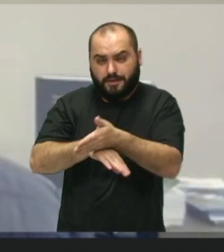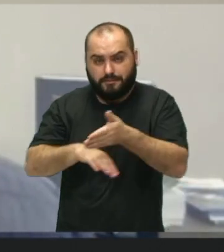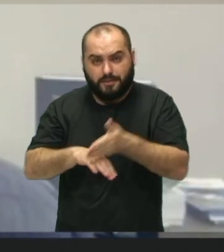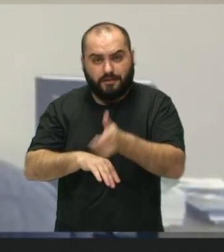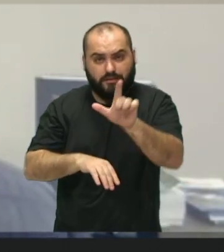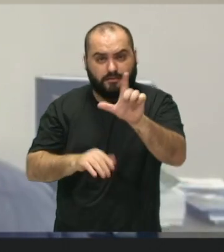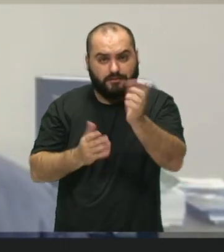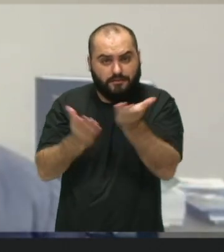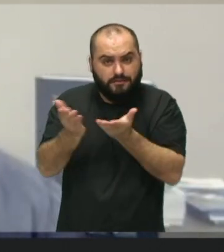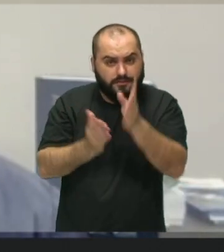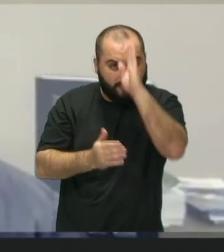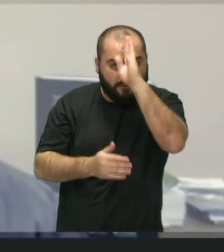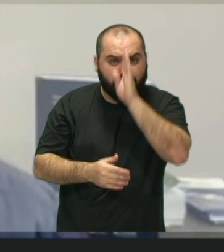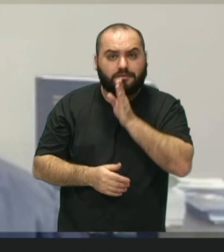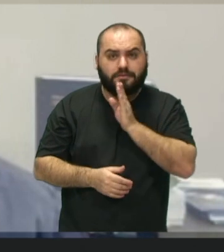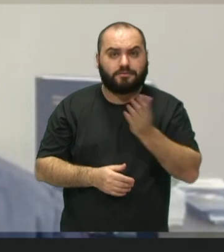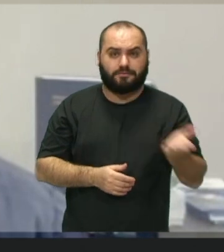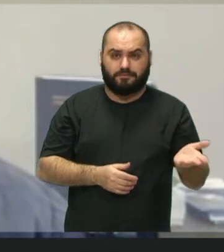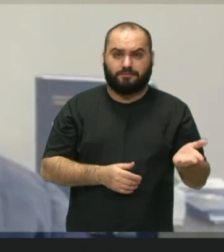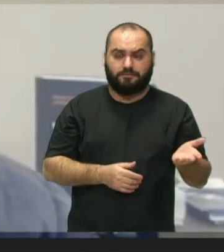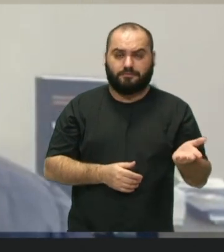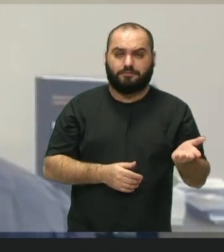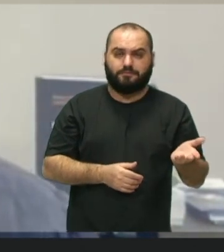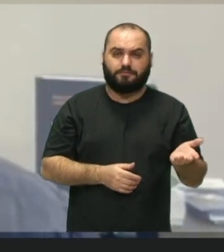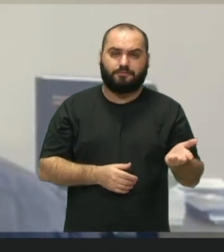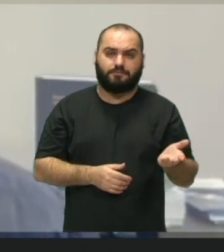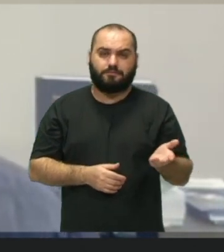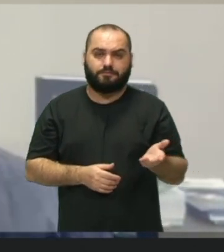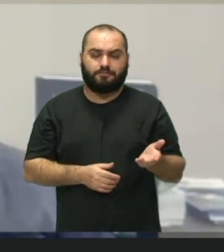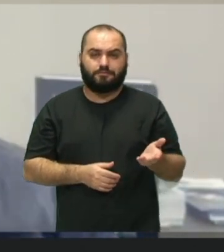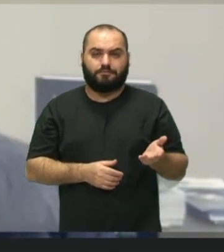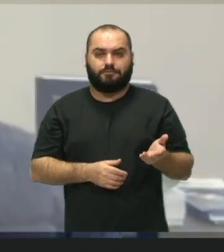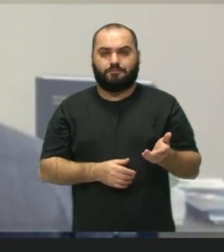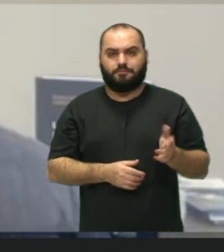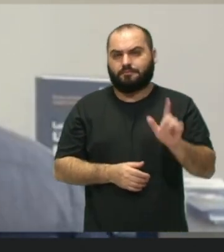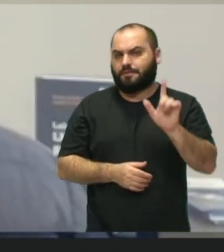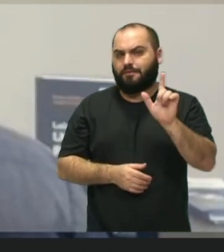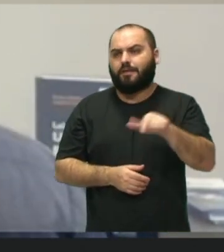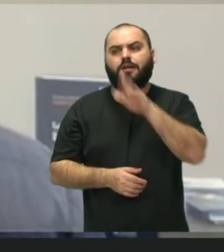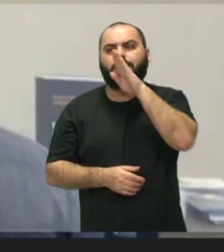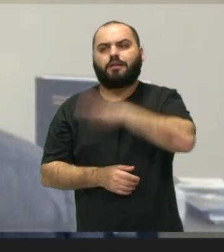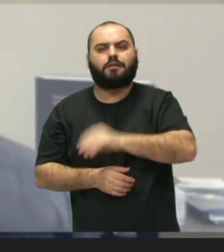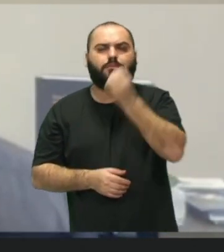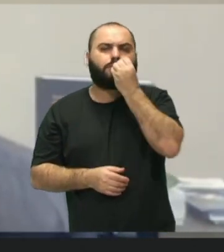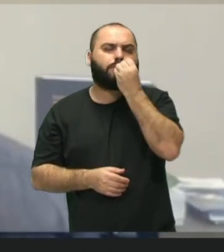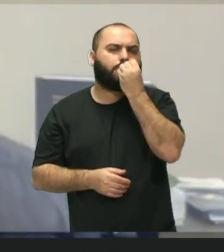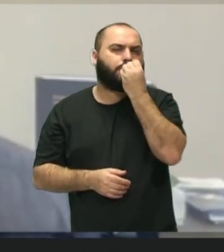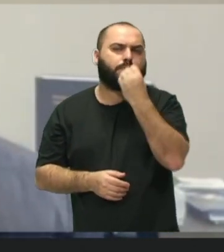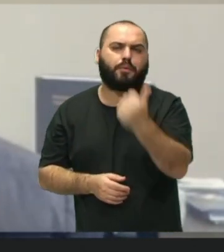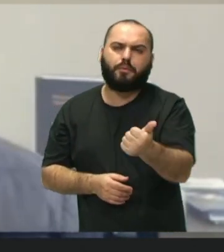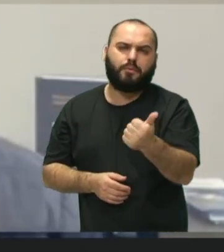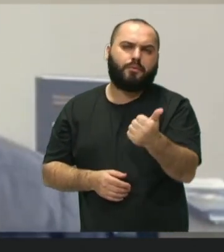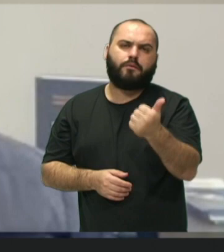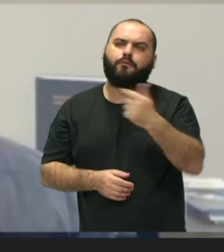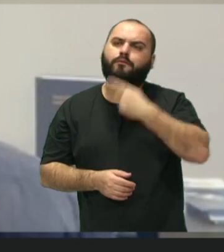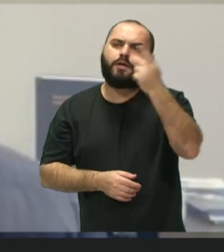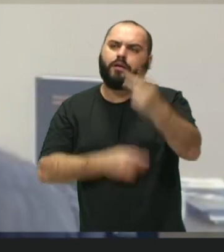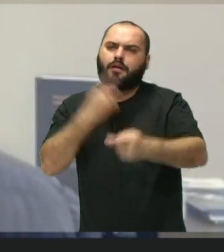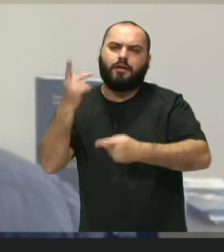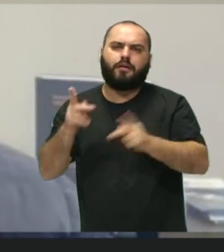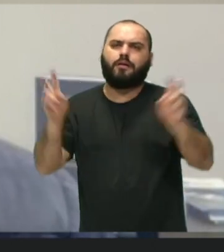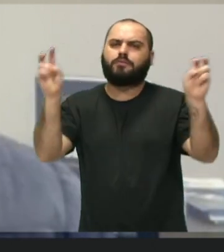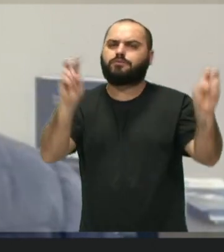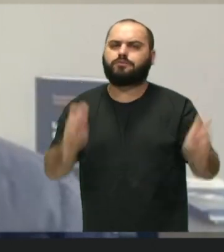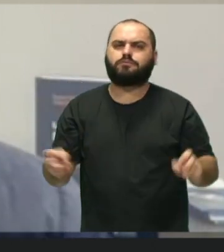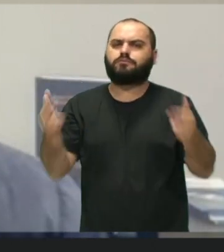licitação é gratuito. Então, vai ser uma tarde muito proveitosa, né? Porque a gente vai conseguir falar de A a Z sobre